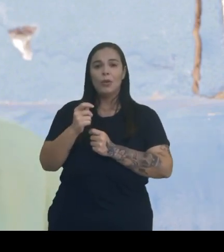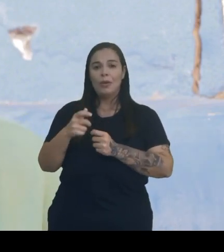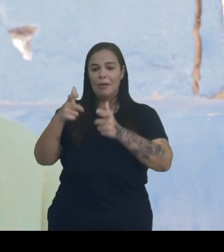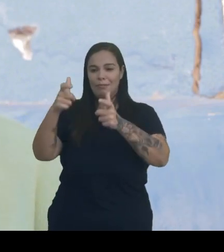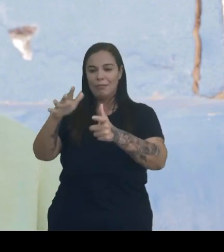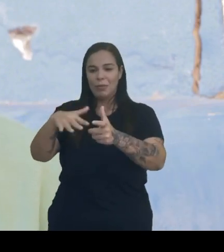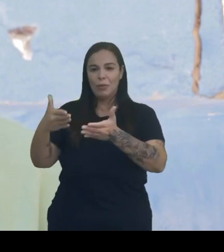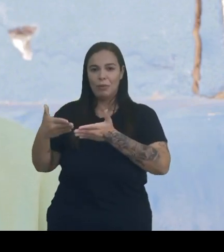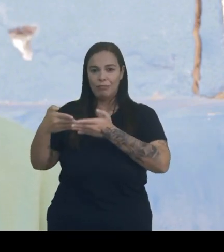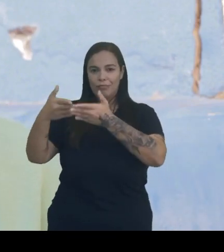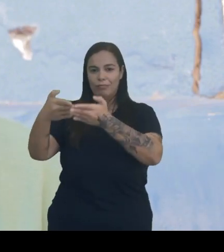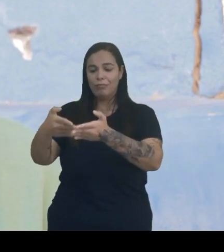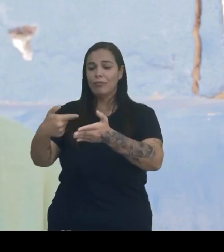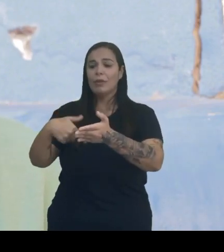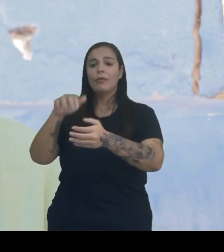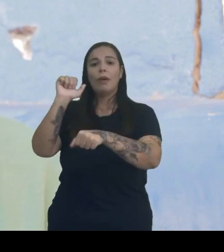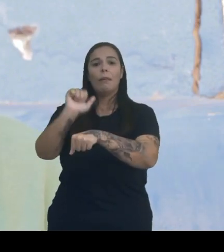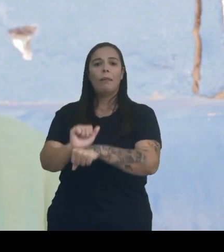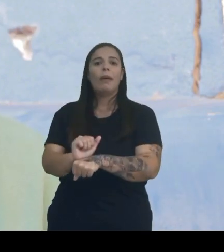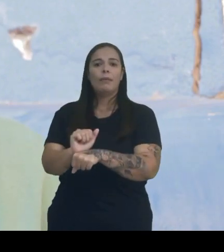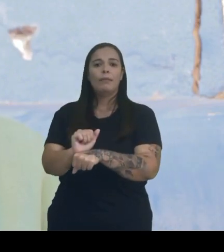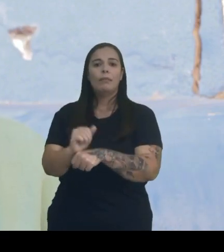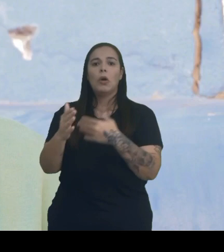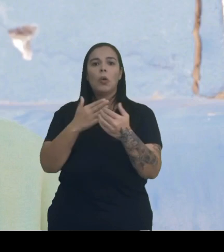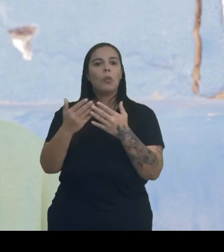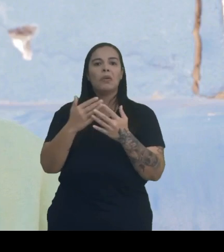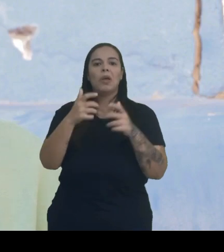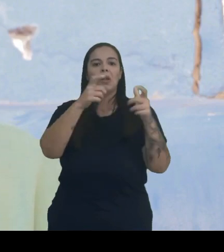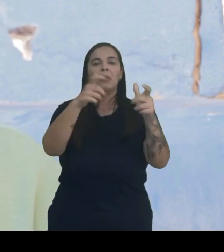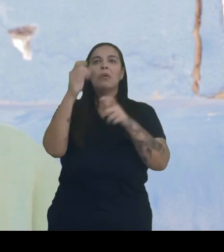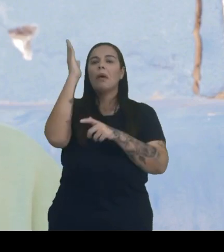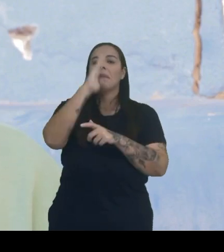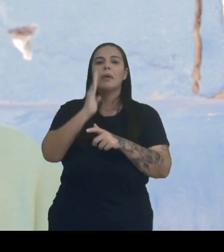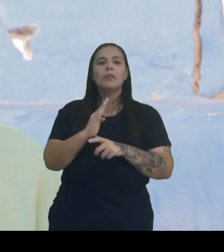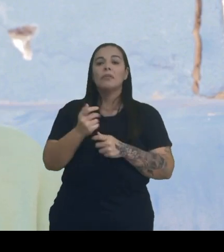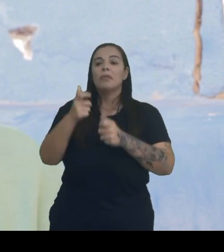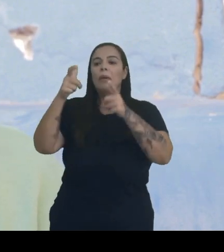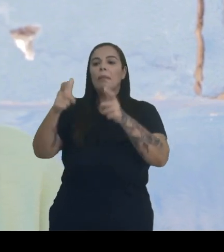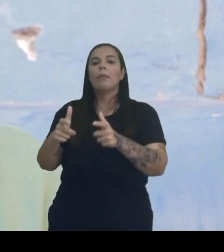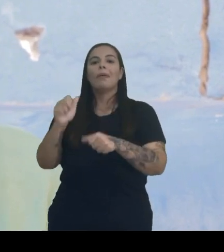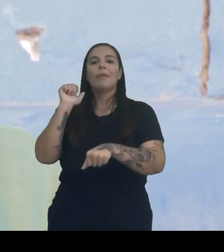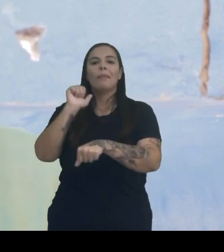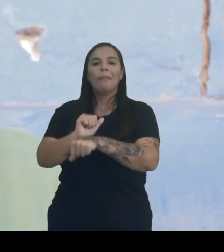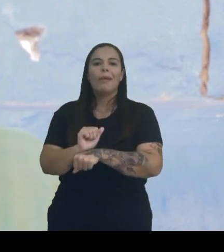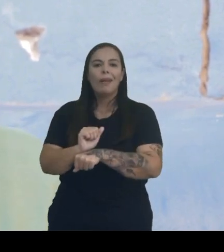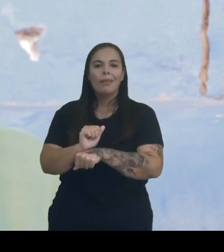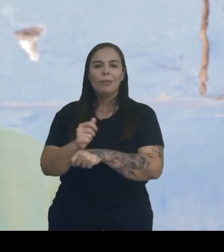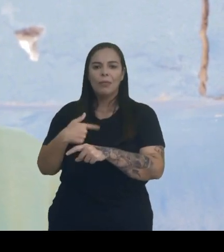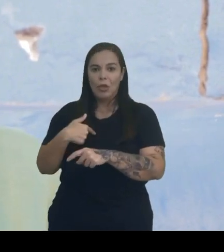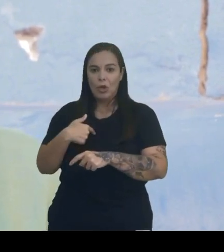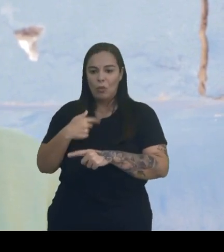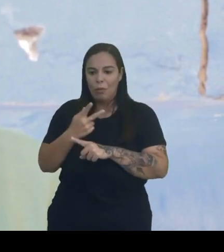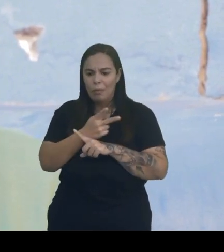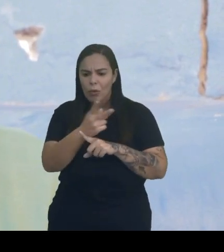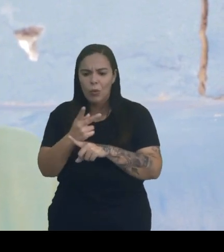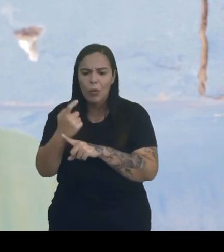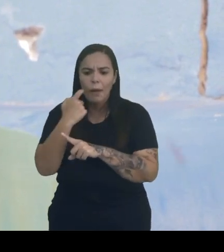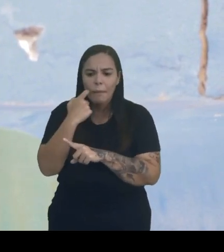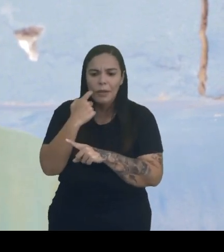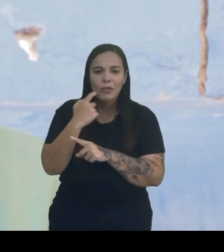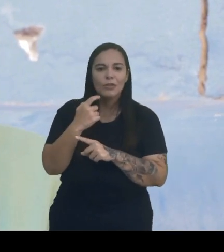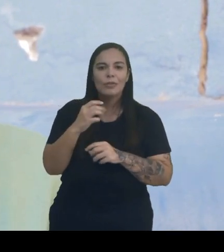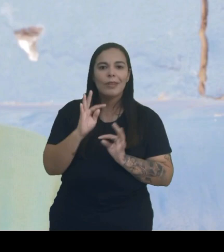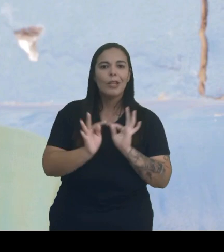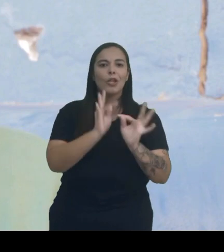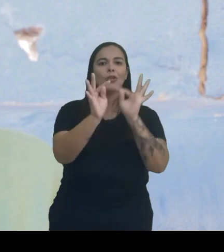qualquer lugar do Brasil. E ele não tem capacidade de procurar o peixe, ele não tem tecnologia. Se